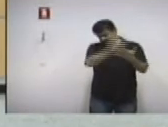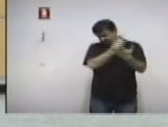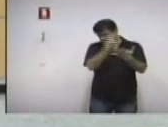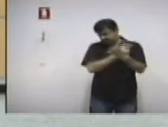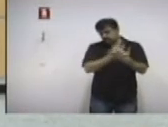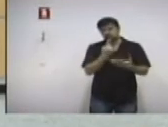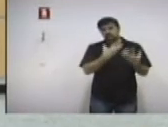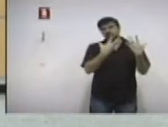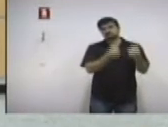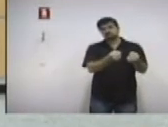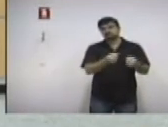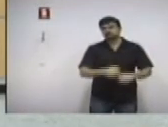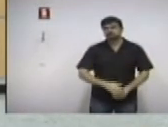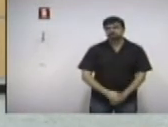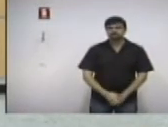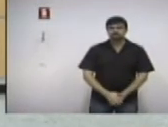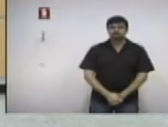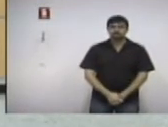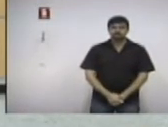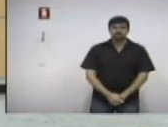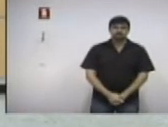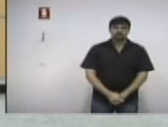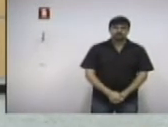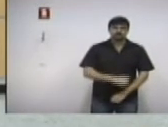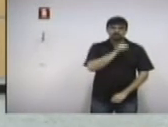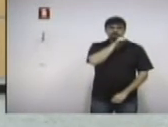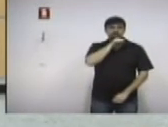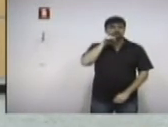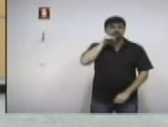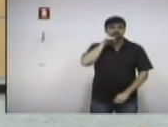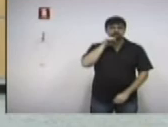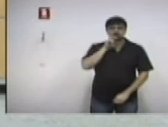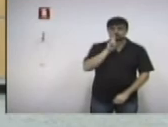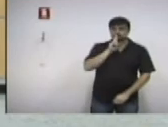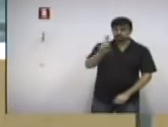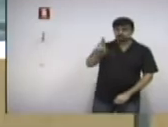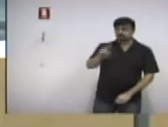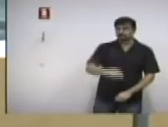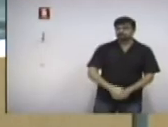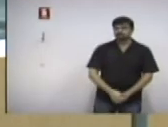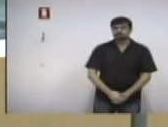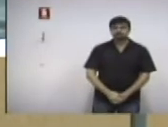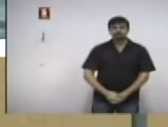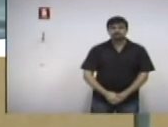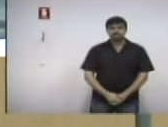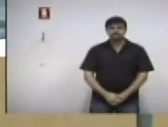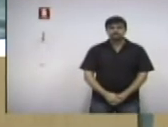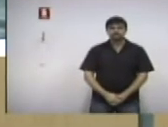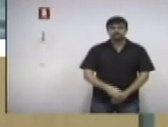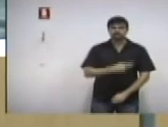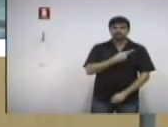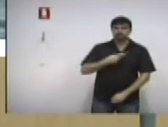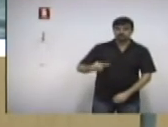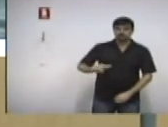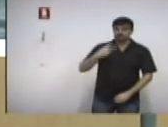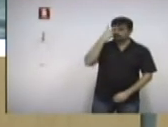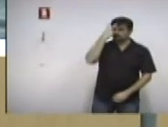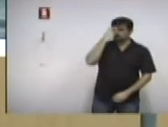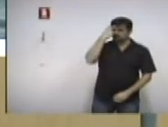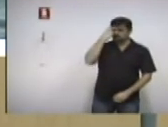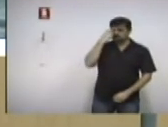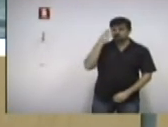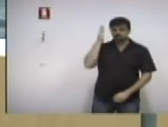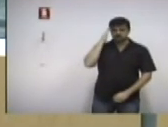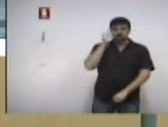o vereador Sandro o som eu sou seu presidente o vereador vai dar um